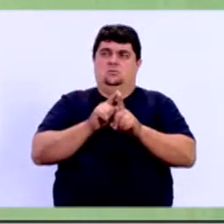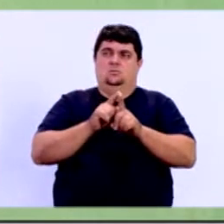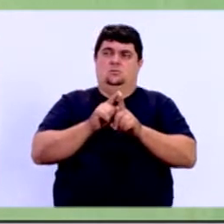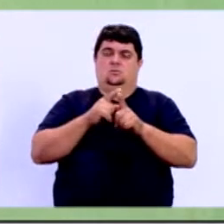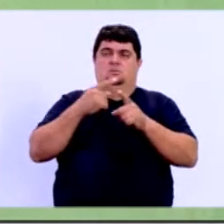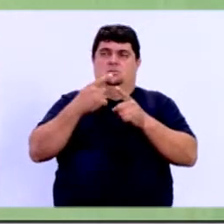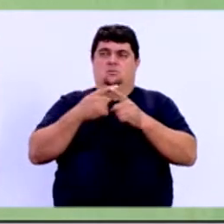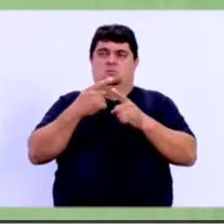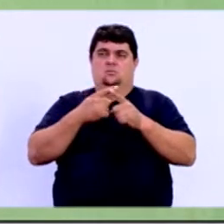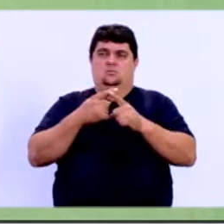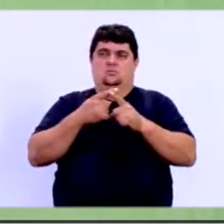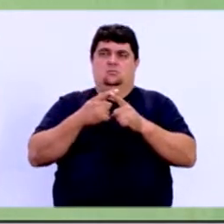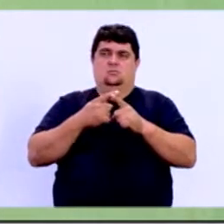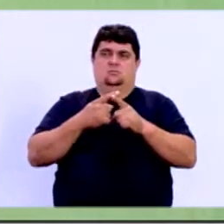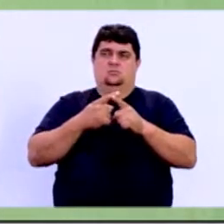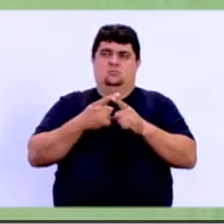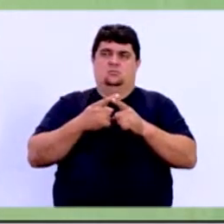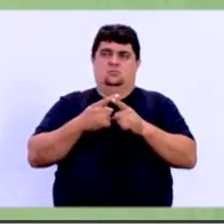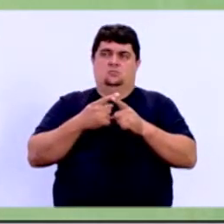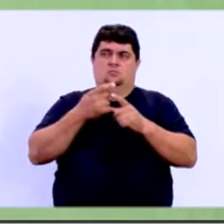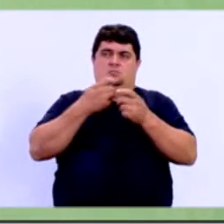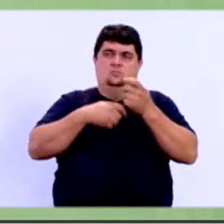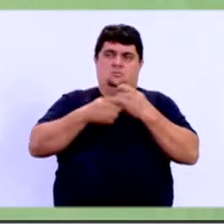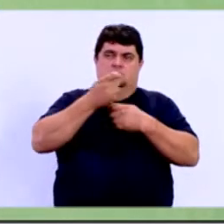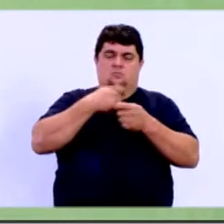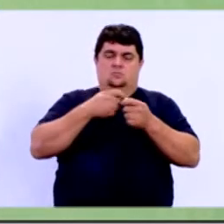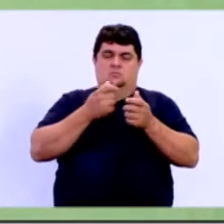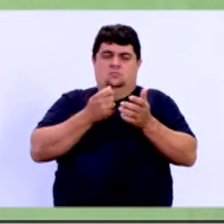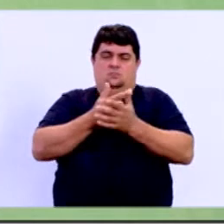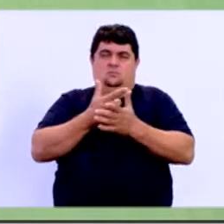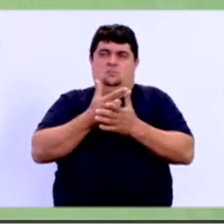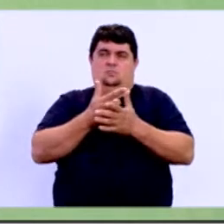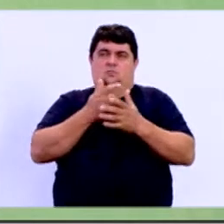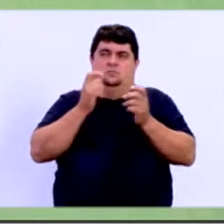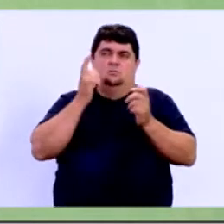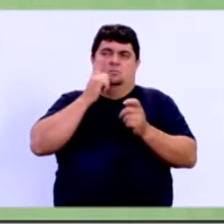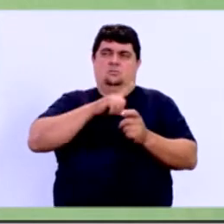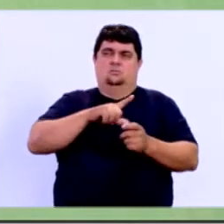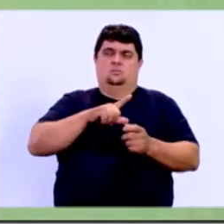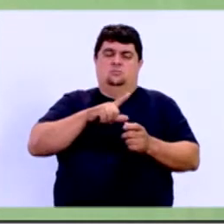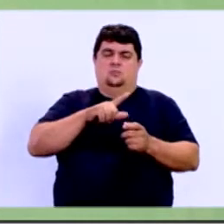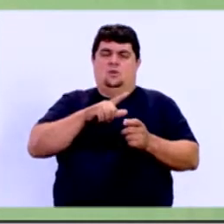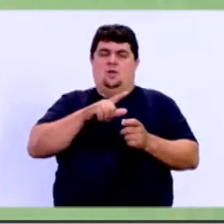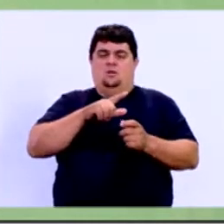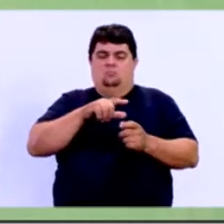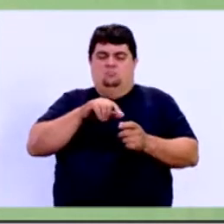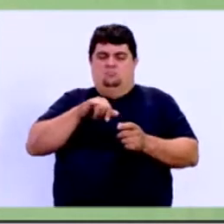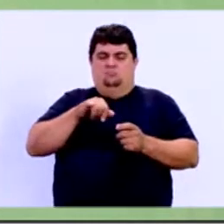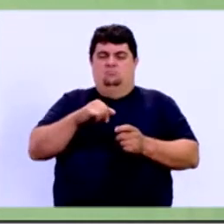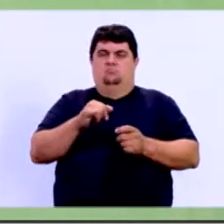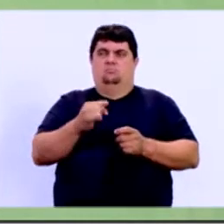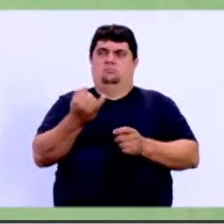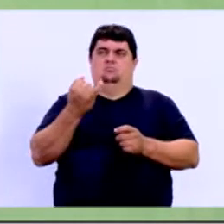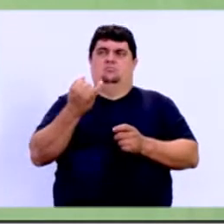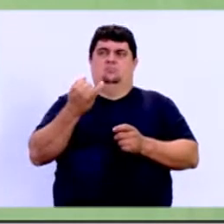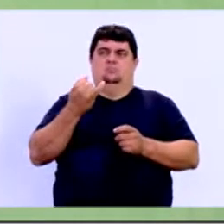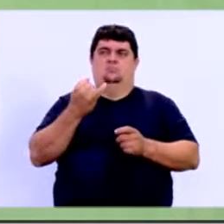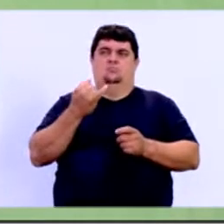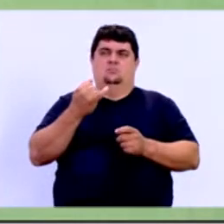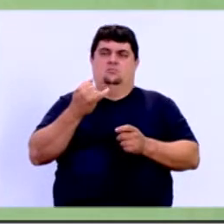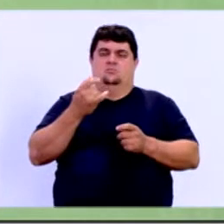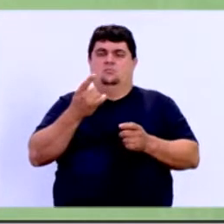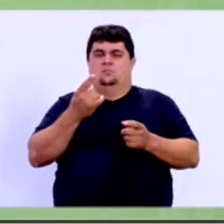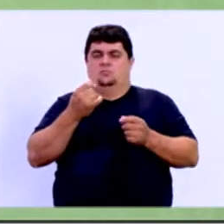suprimentos, e a administração de compras, ela possibilita um melhor aproveitamento